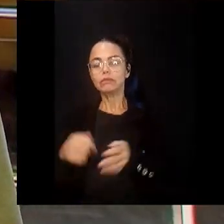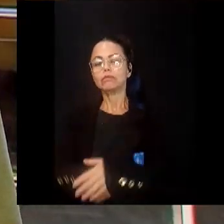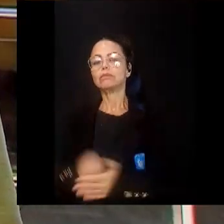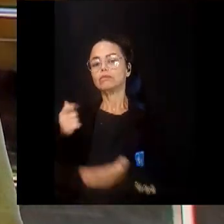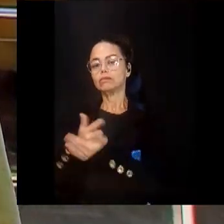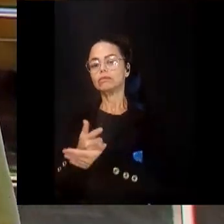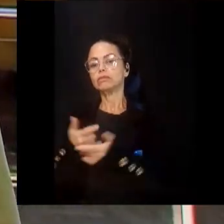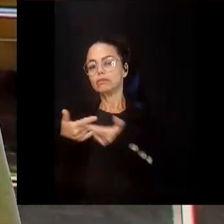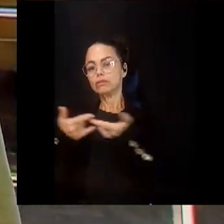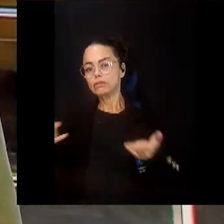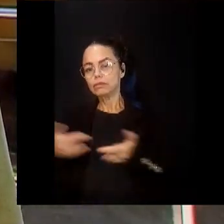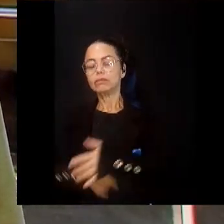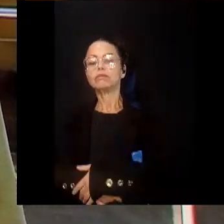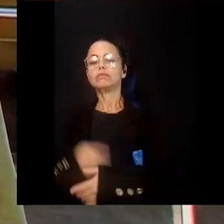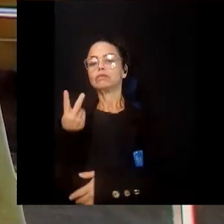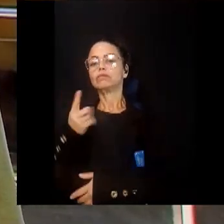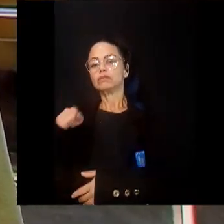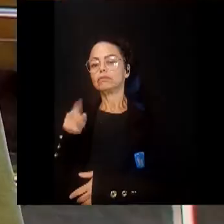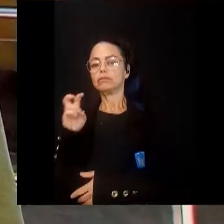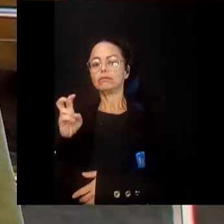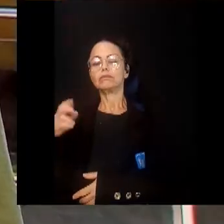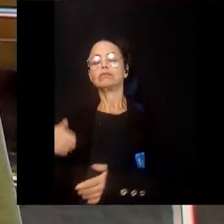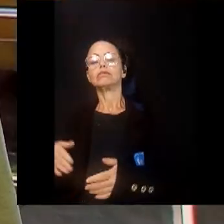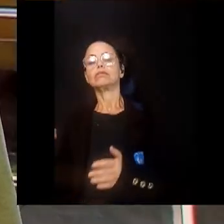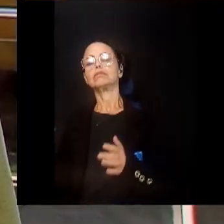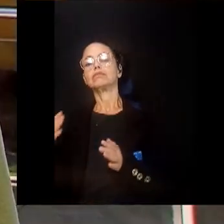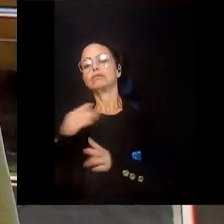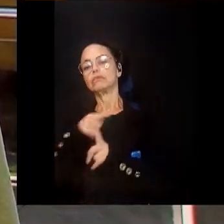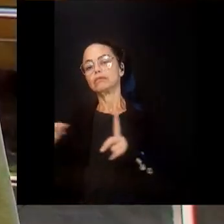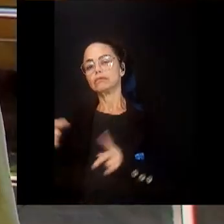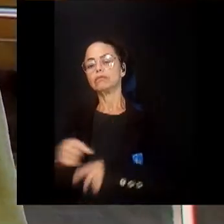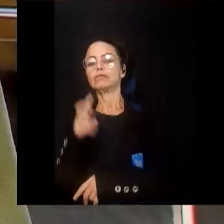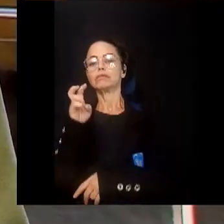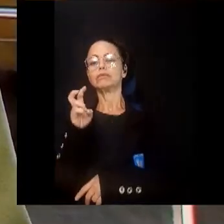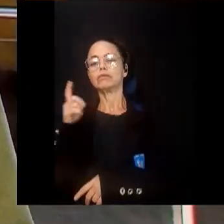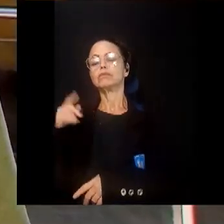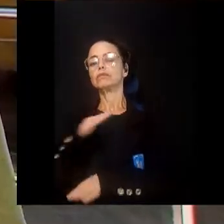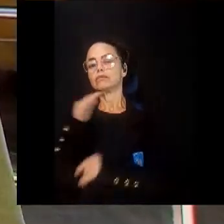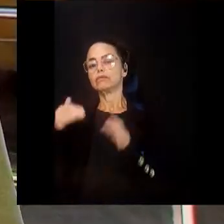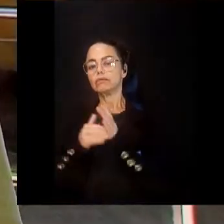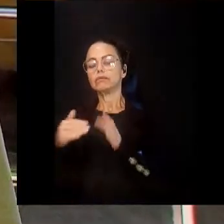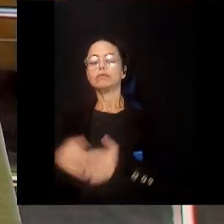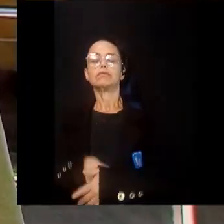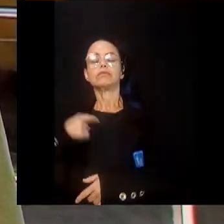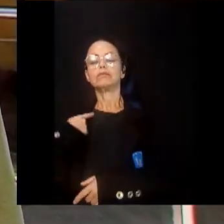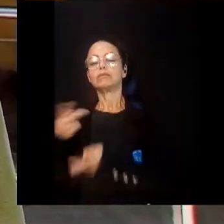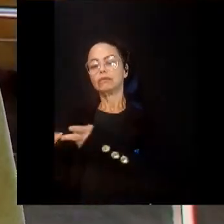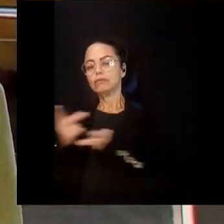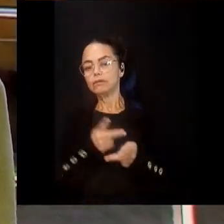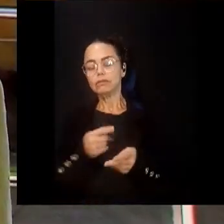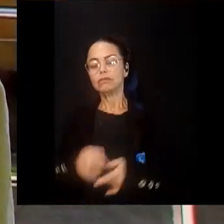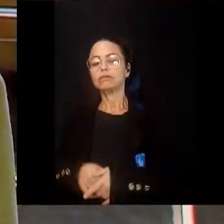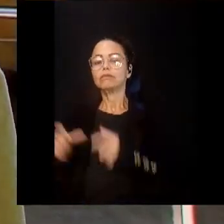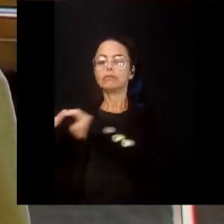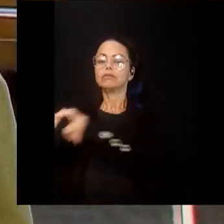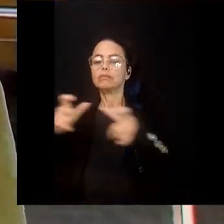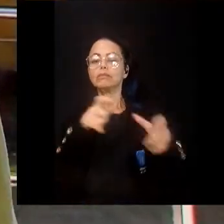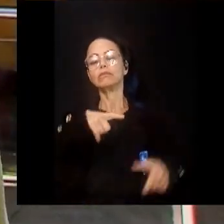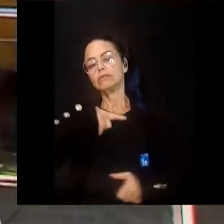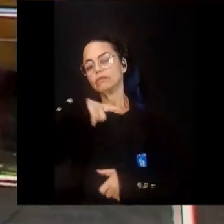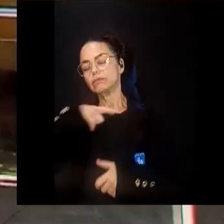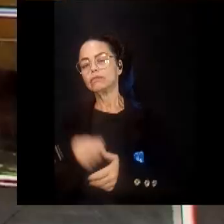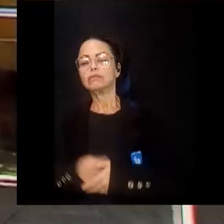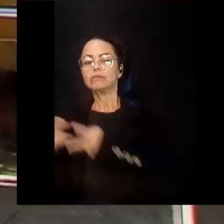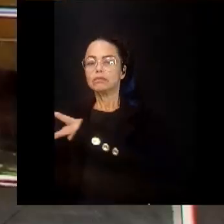ingresso de R$ 2,50 a meia e R$ 5,00 a inteira. Fora a visitação nos espaços, a gente tem a visitação